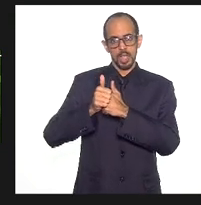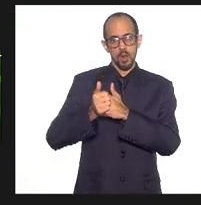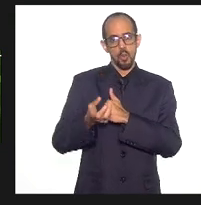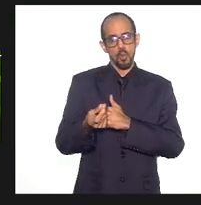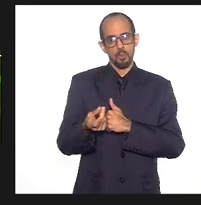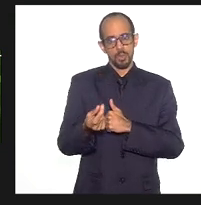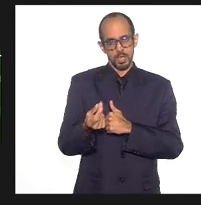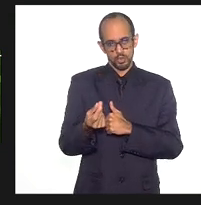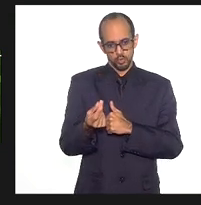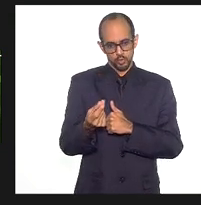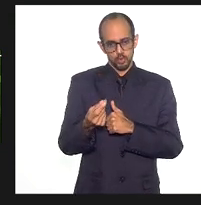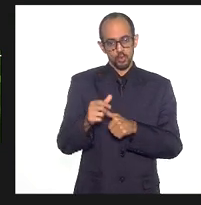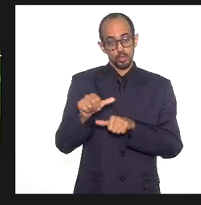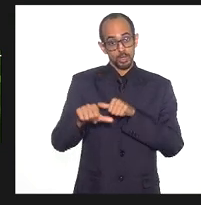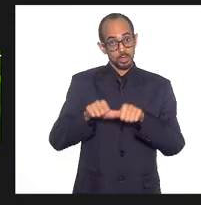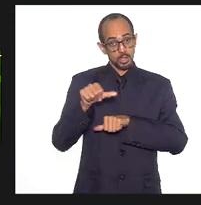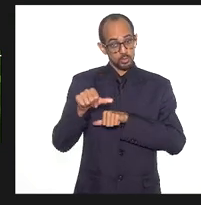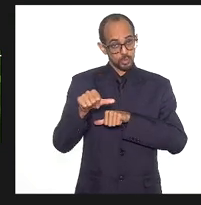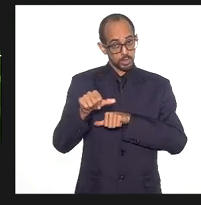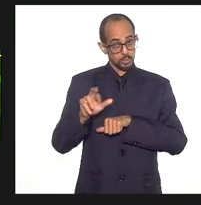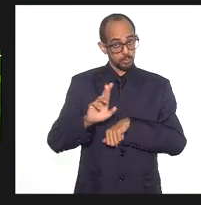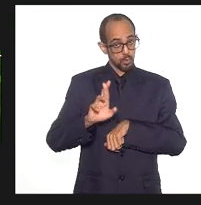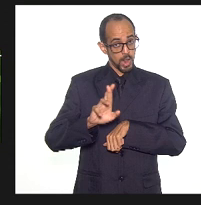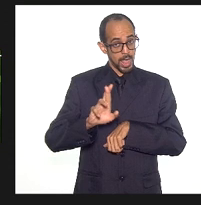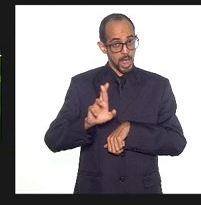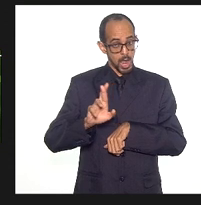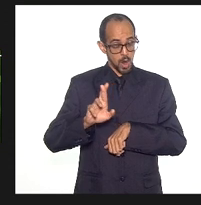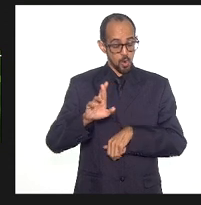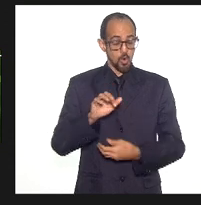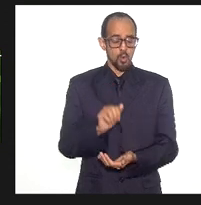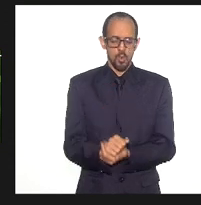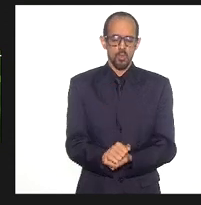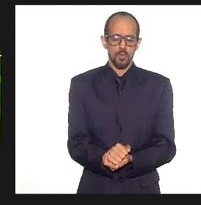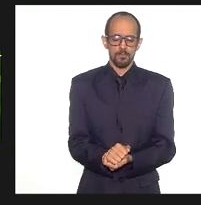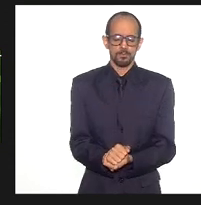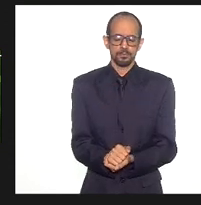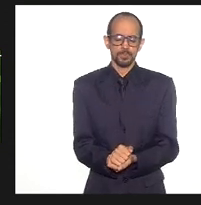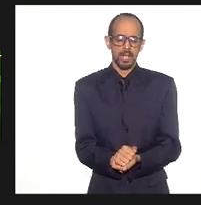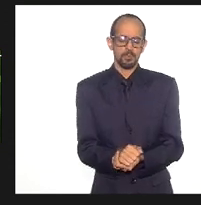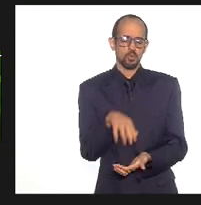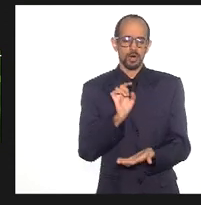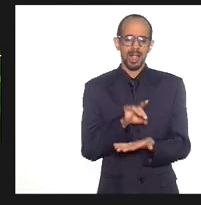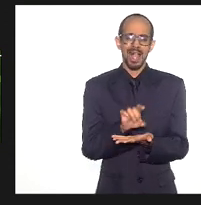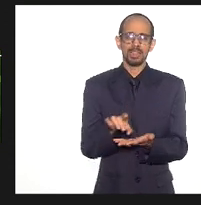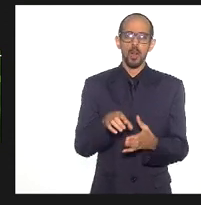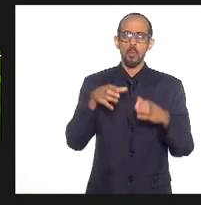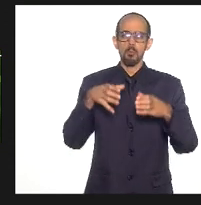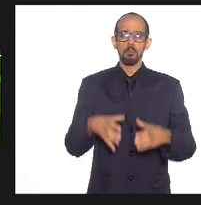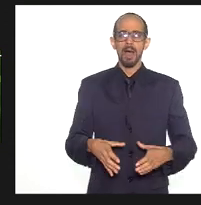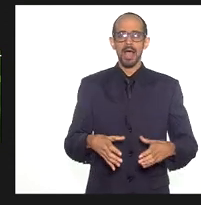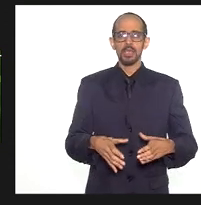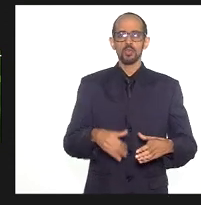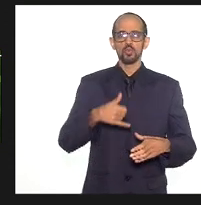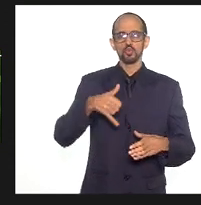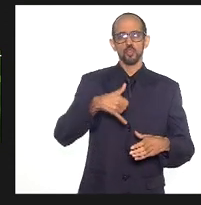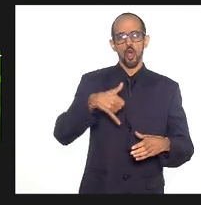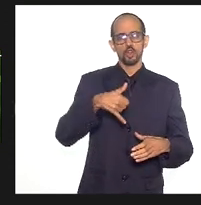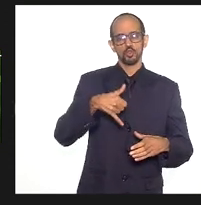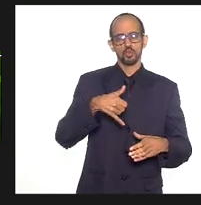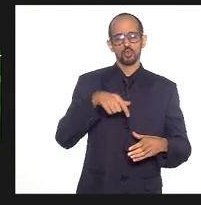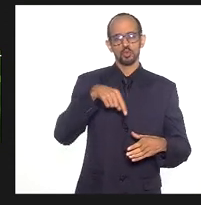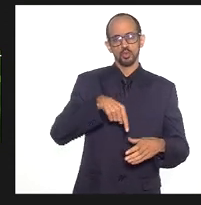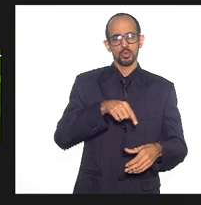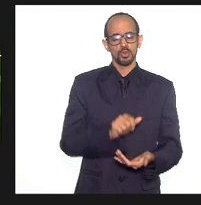já convertido em real por barril, de modo que é demonstrado o acompanhamento da tendência